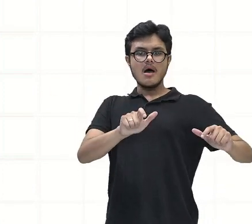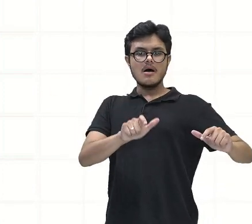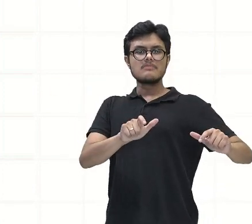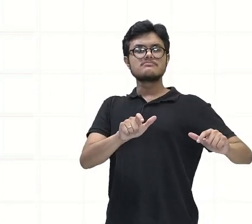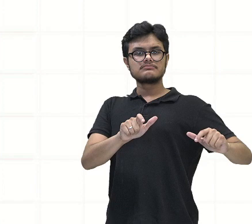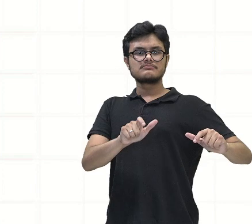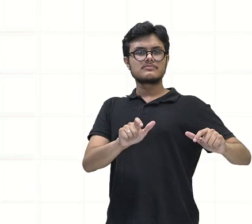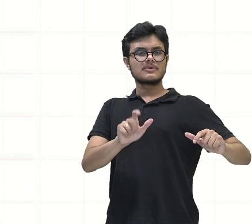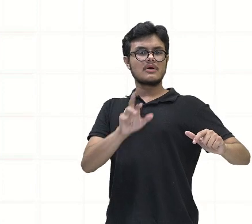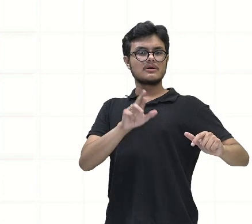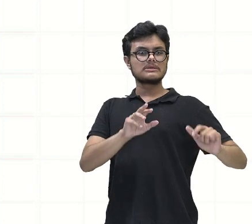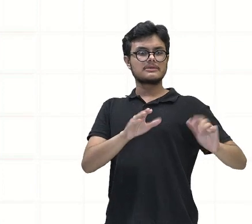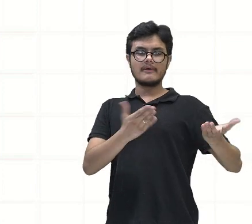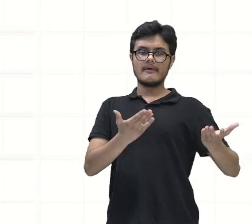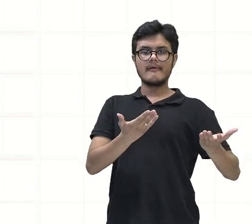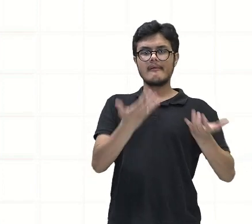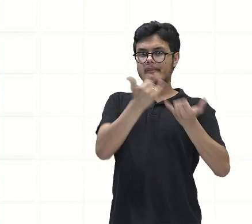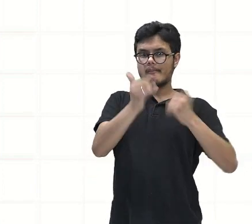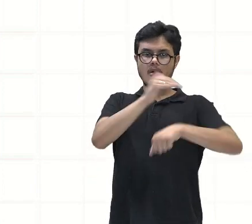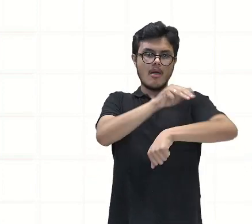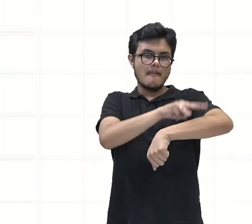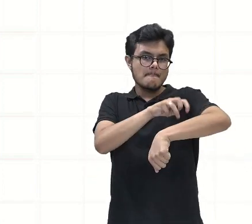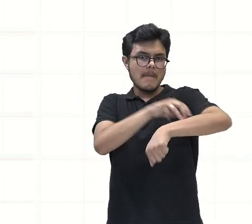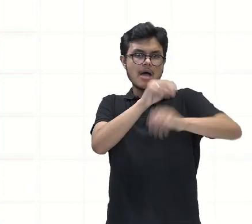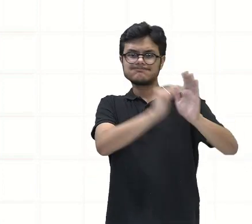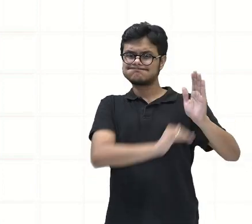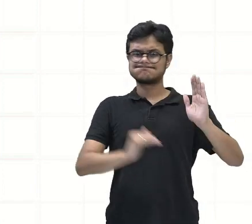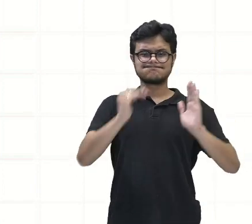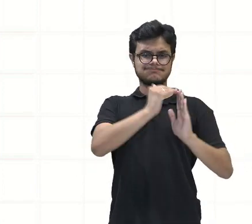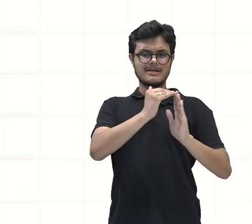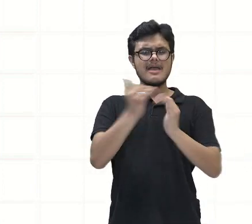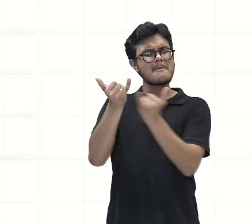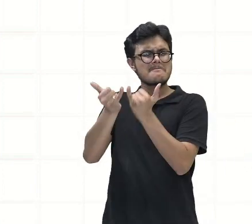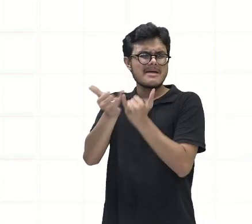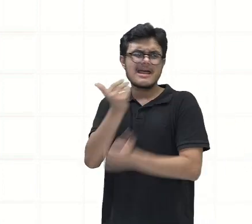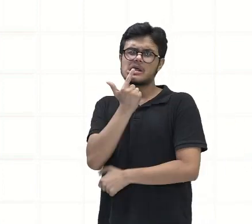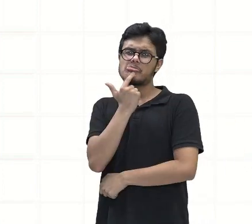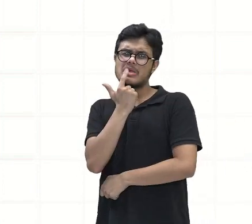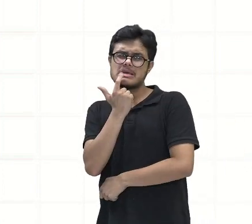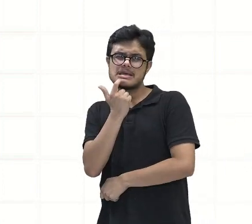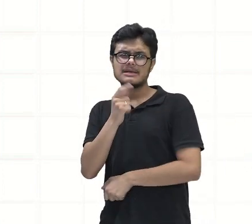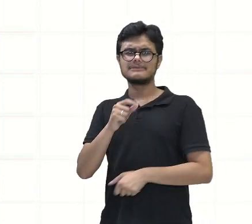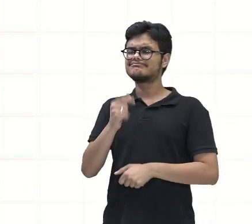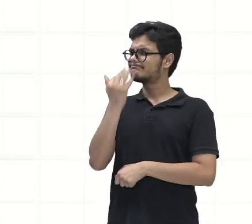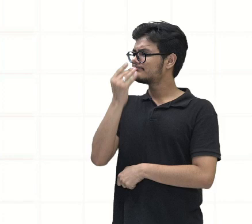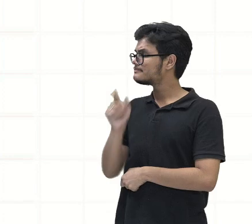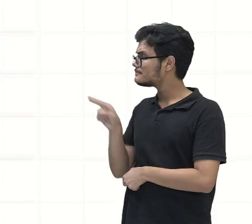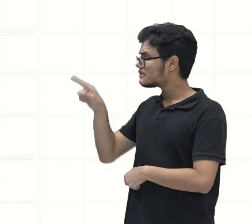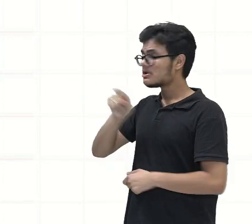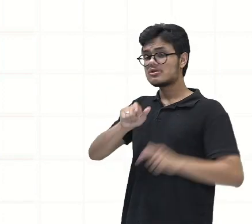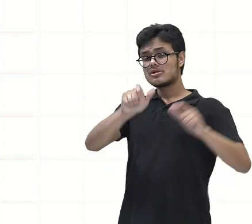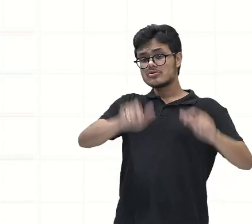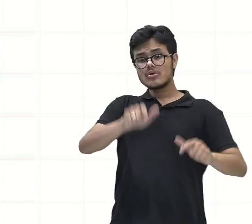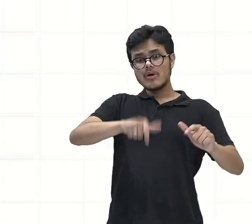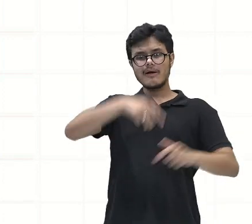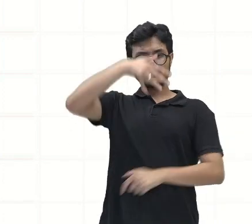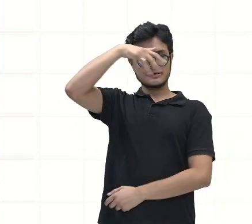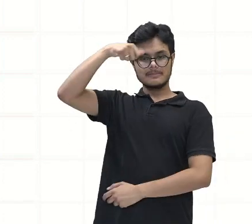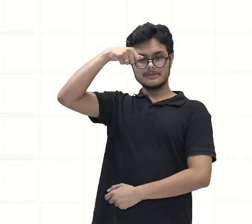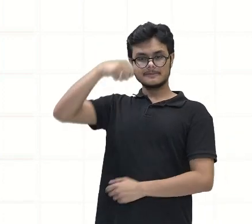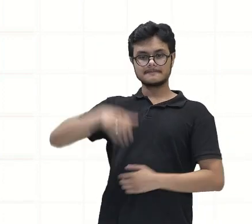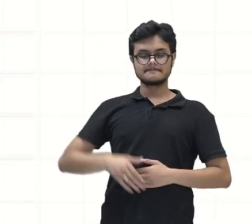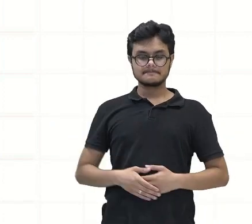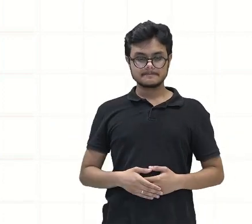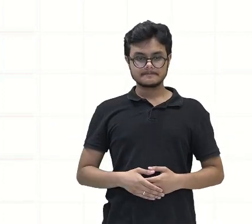claro ao rosa mais escuro a ao vermelho né uma tonalidade mais vermelha elas estão concentradas aí